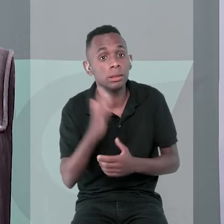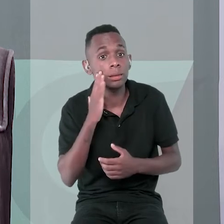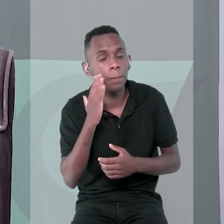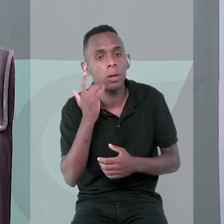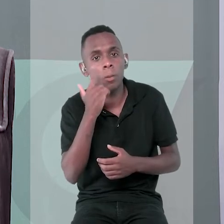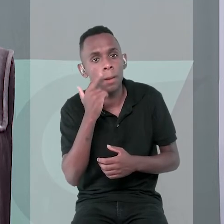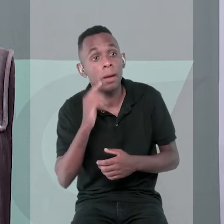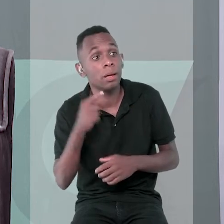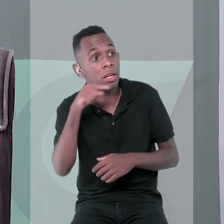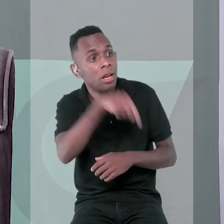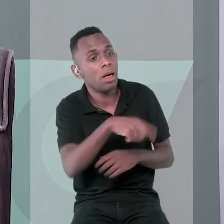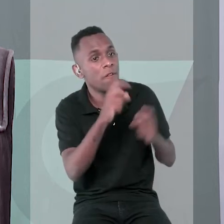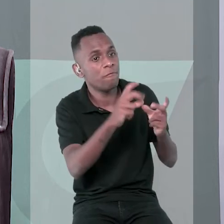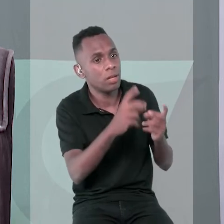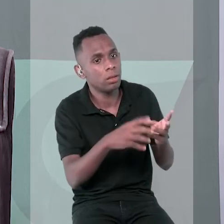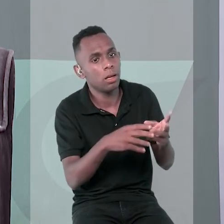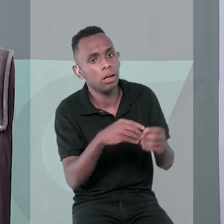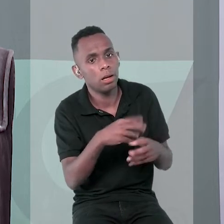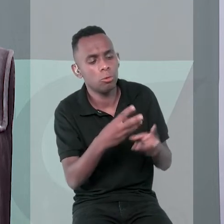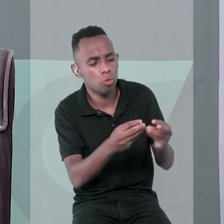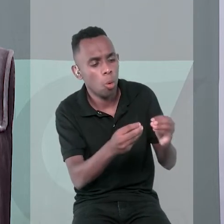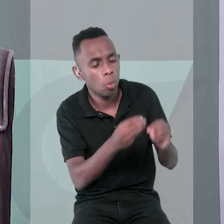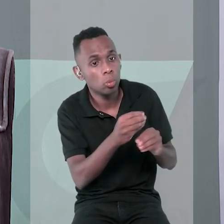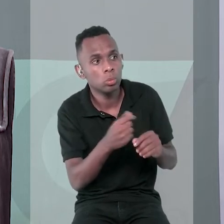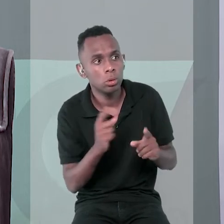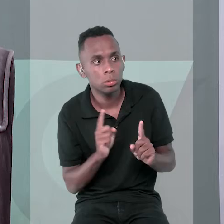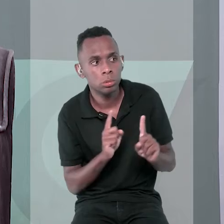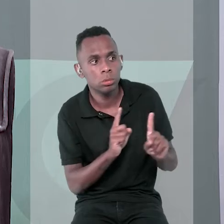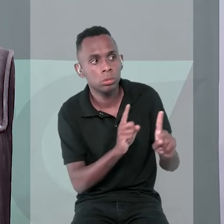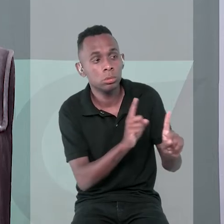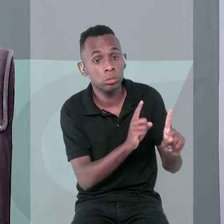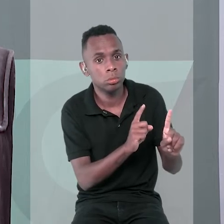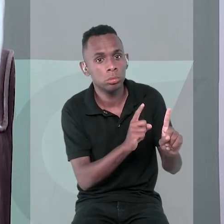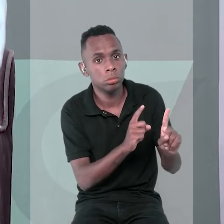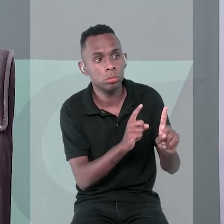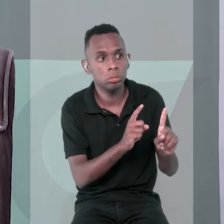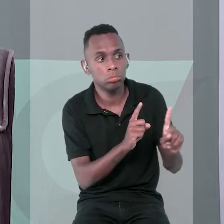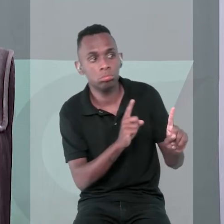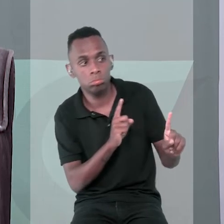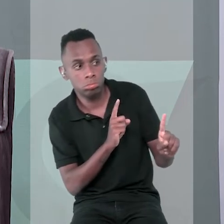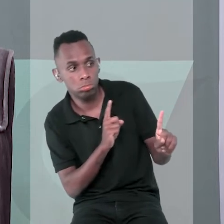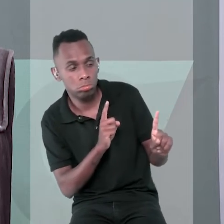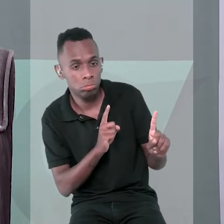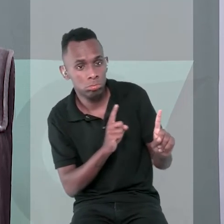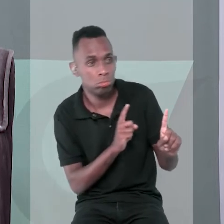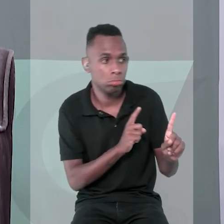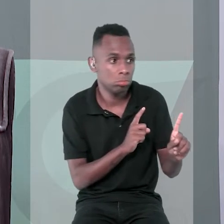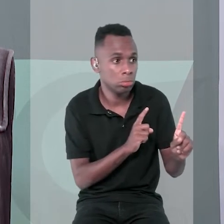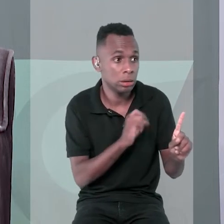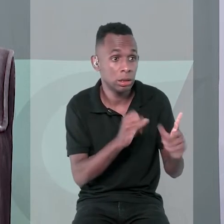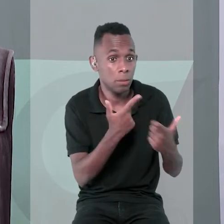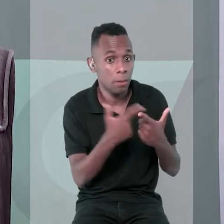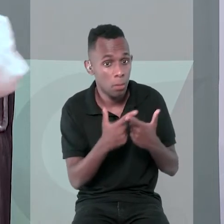que o pai ia para a cachoeira vender um algodão lá na cidade. Ela falou, vou atrás do meu pai. Nem tão de perto, nem tão de longe, para, né, se tiver